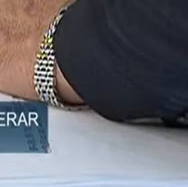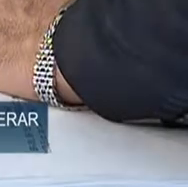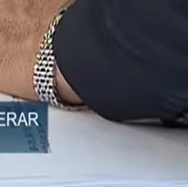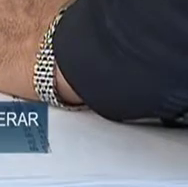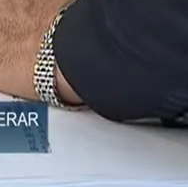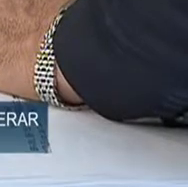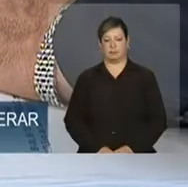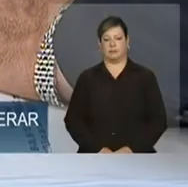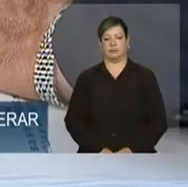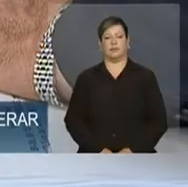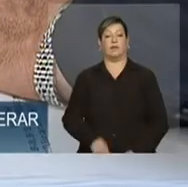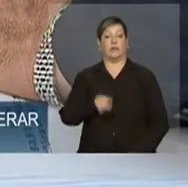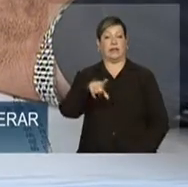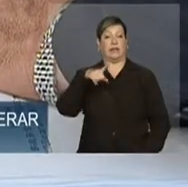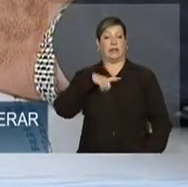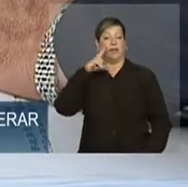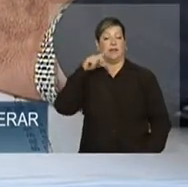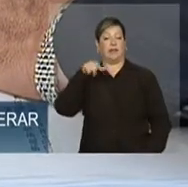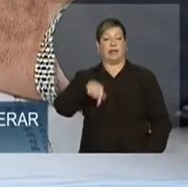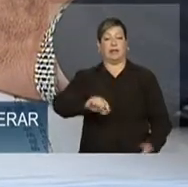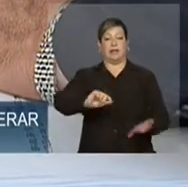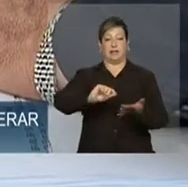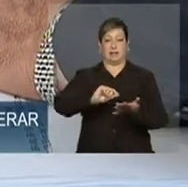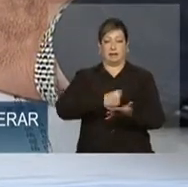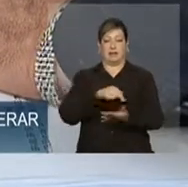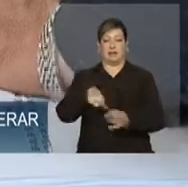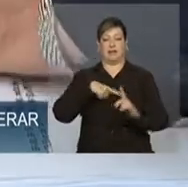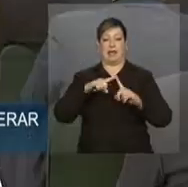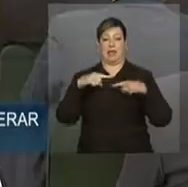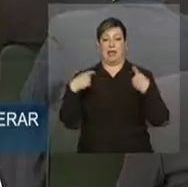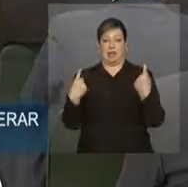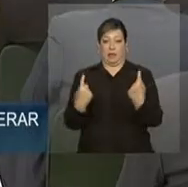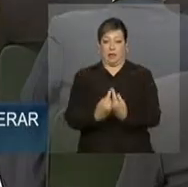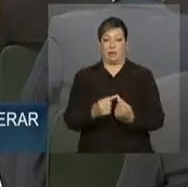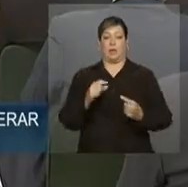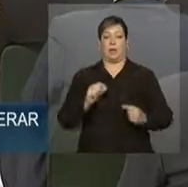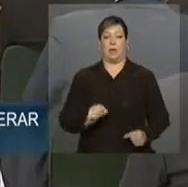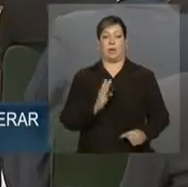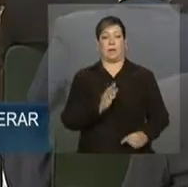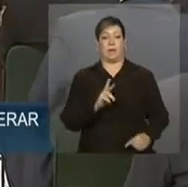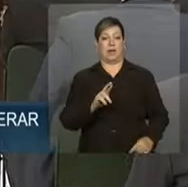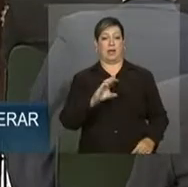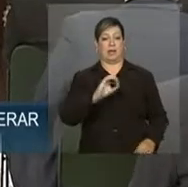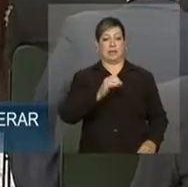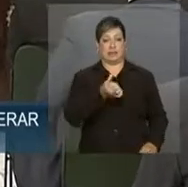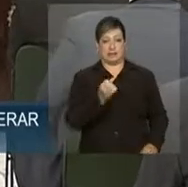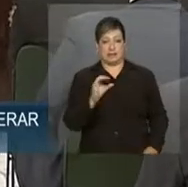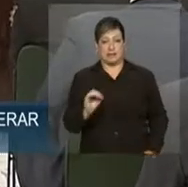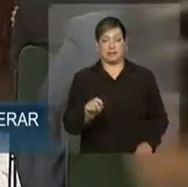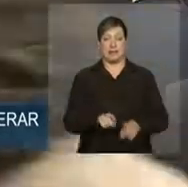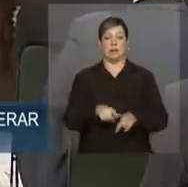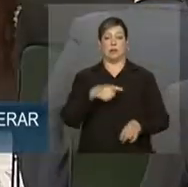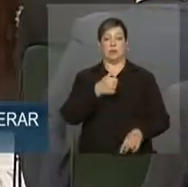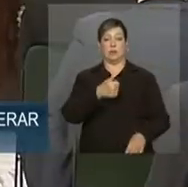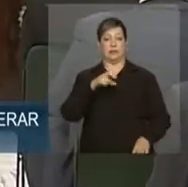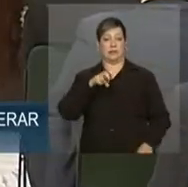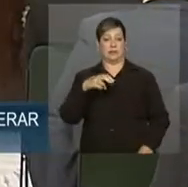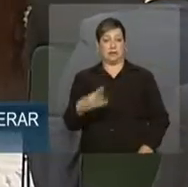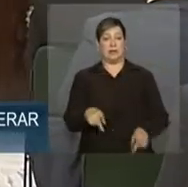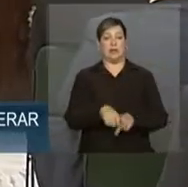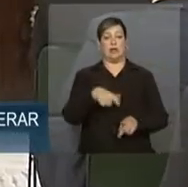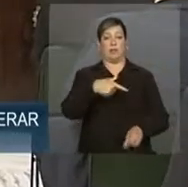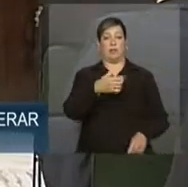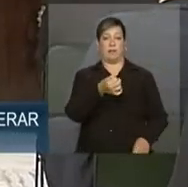Você acompanha a cerimônia de assinatura de contrato de concessão das BRs 060, 153